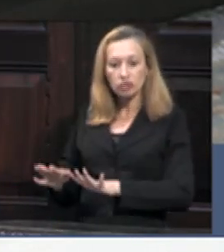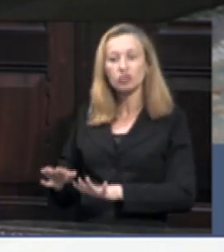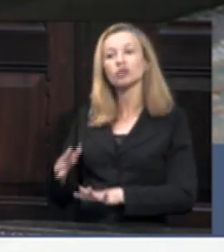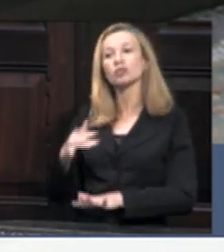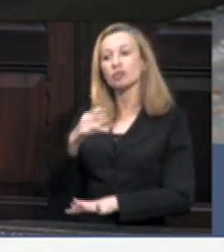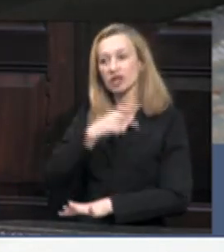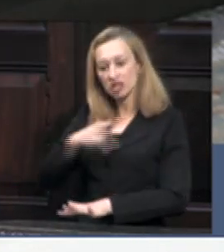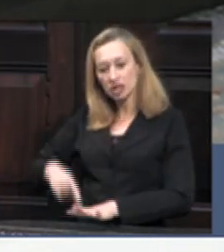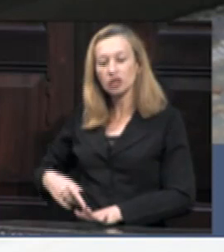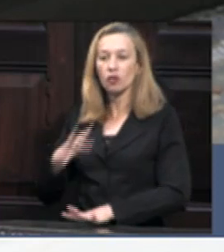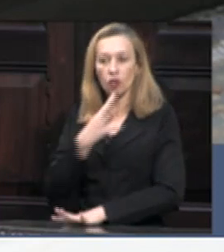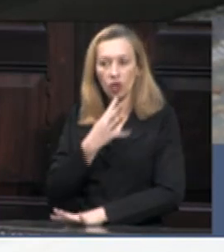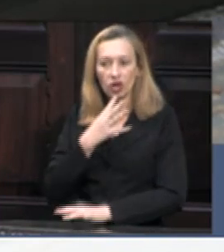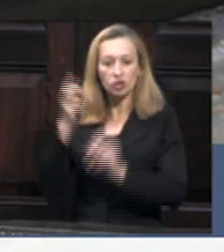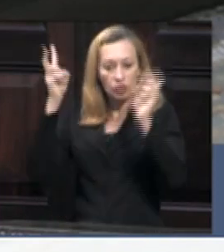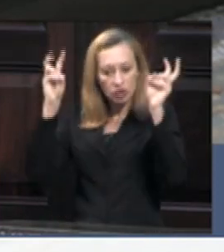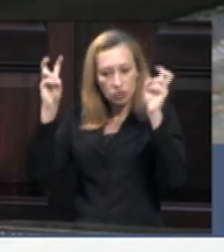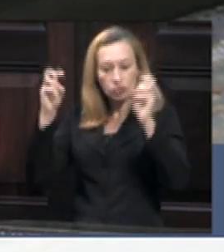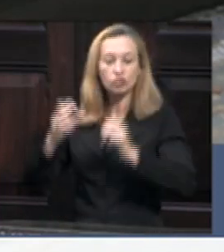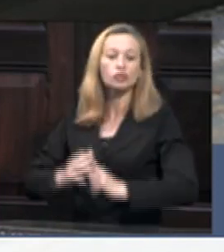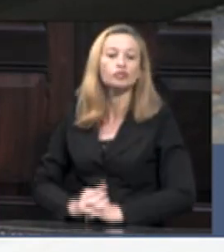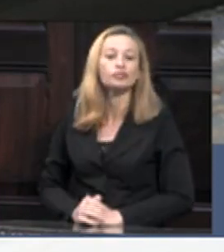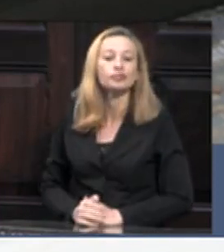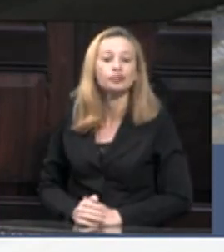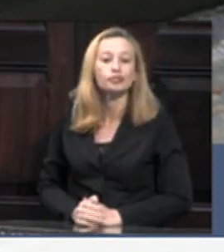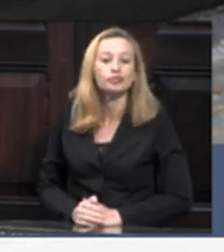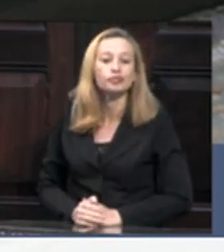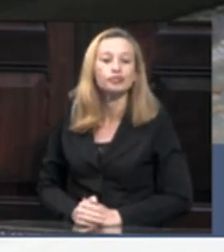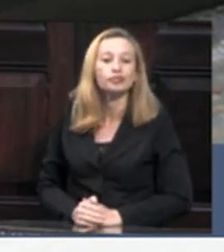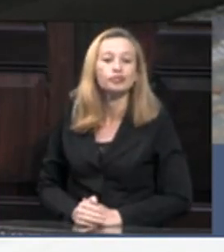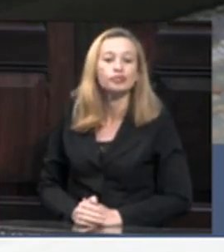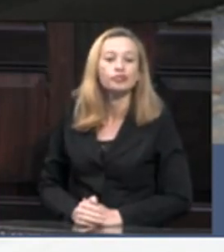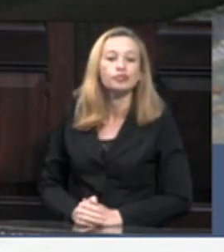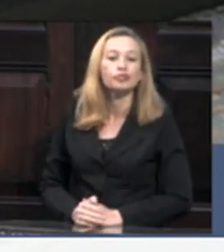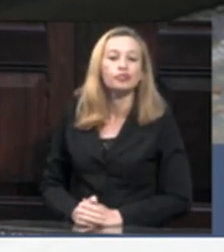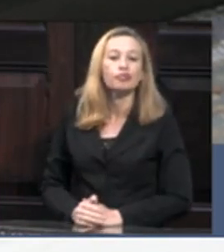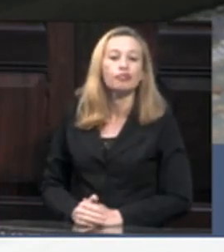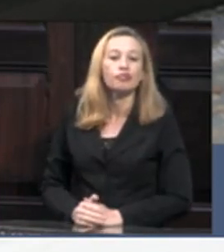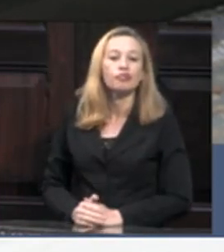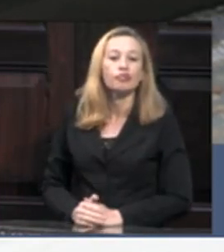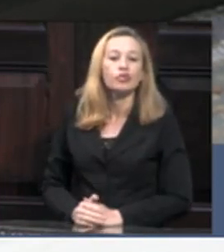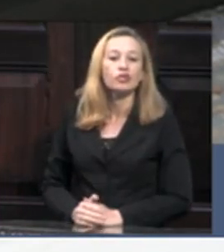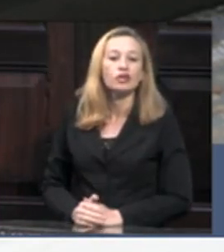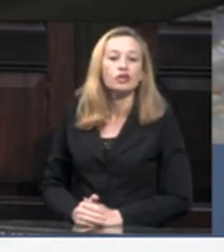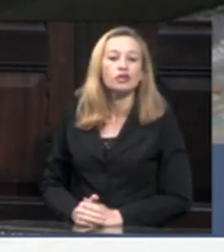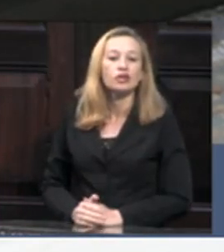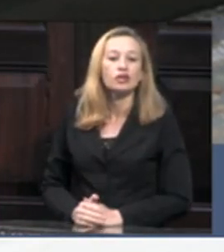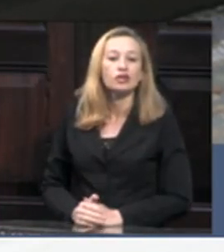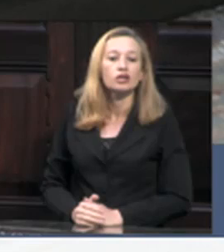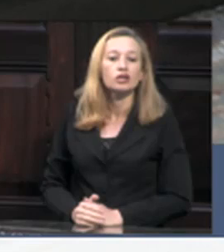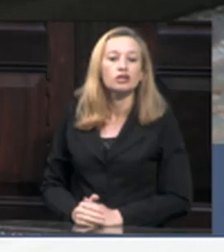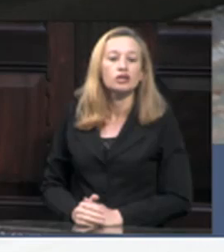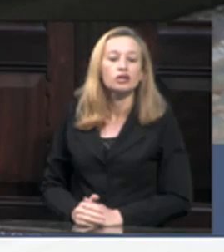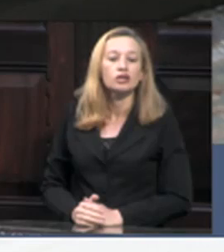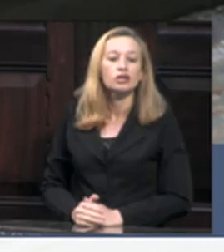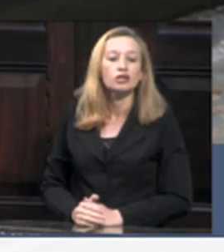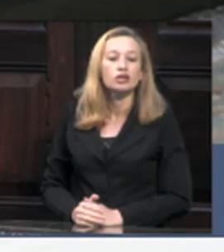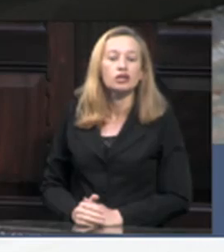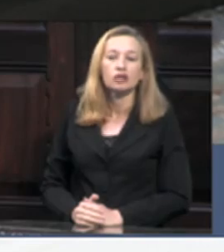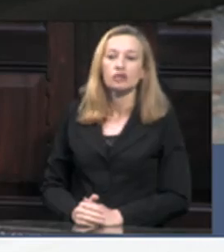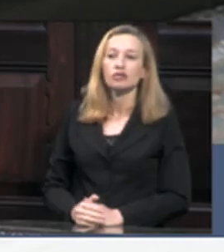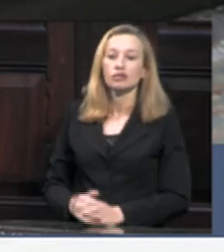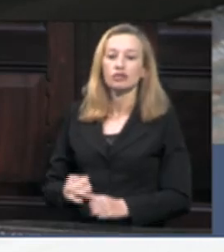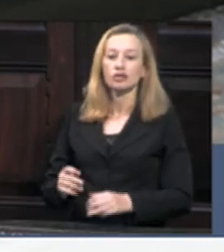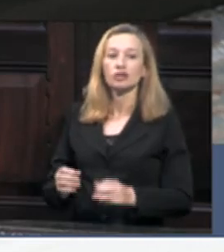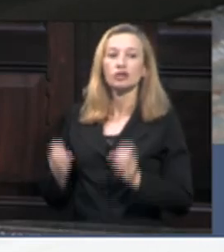situação, que diz respeito à 6ª turma de concursados do Degase. Nós